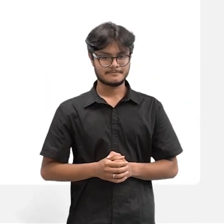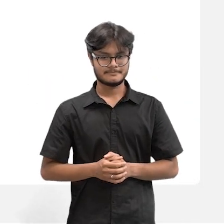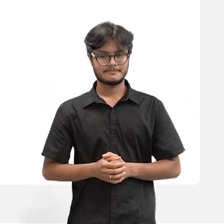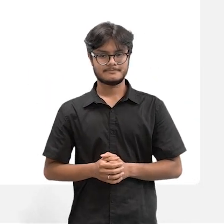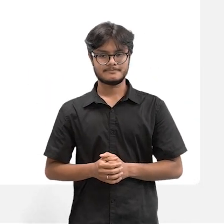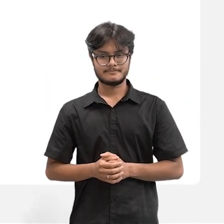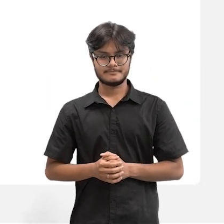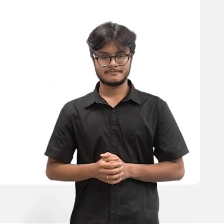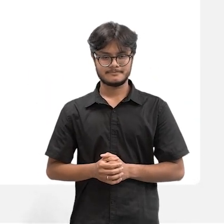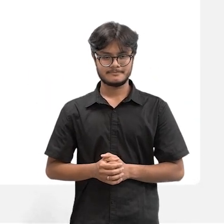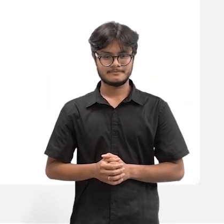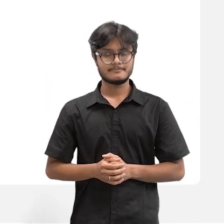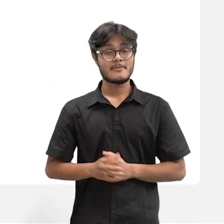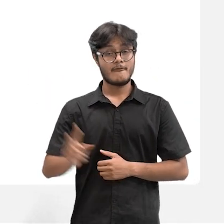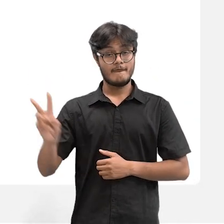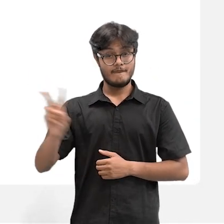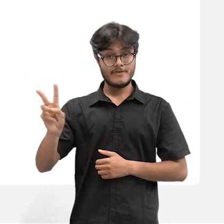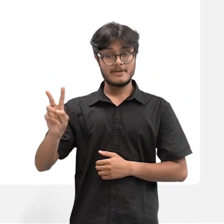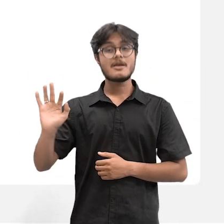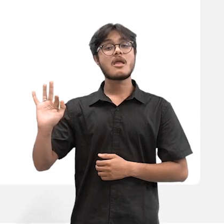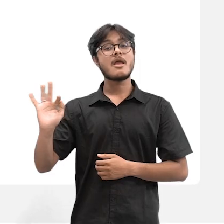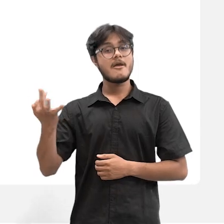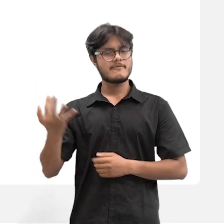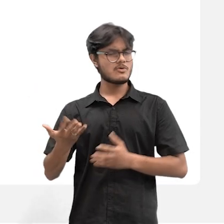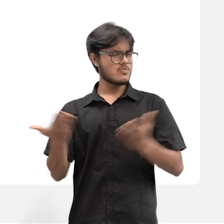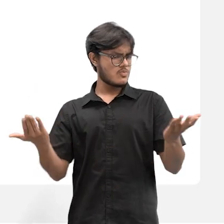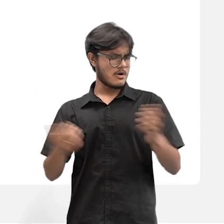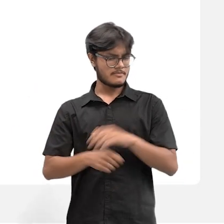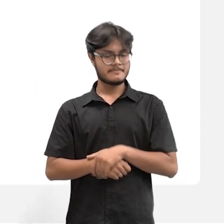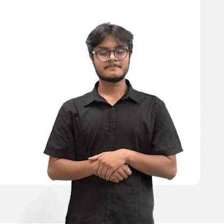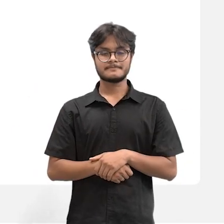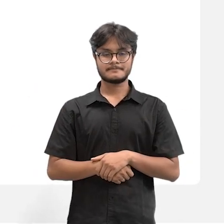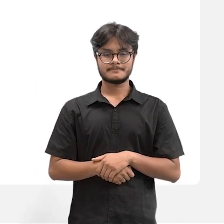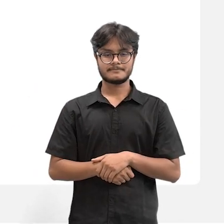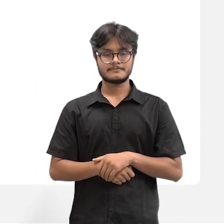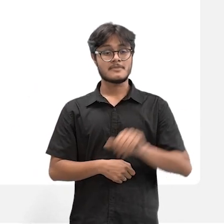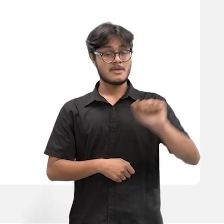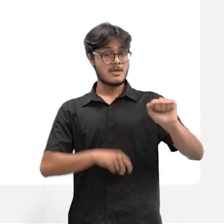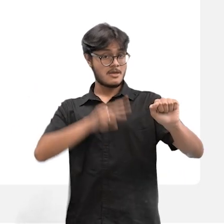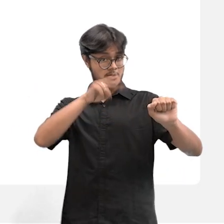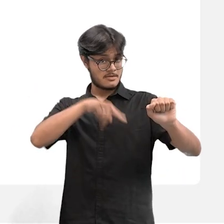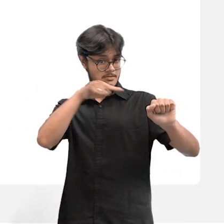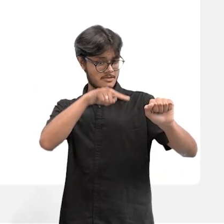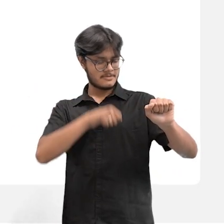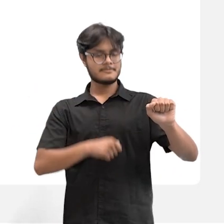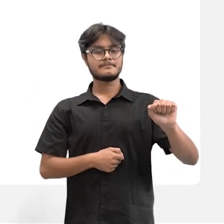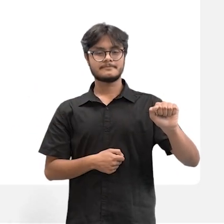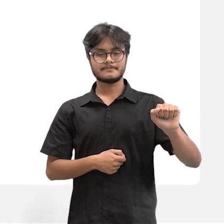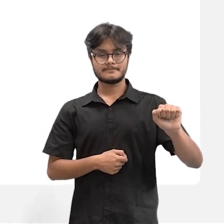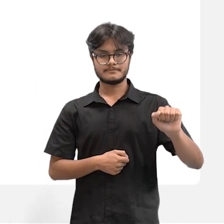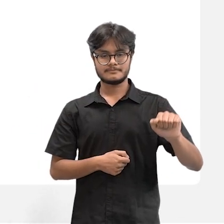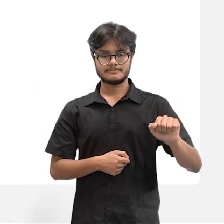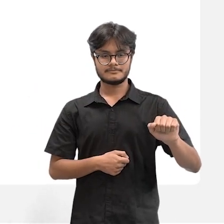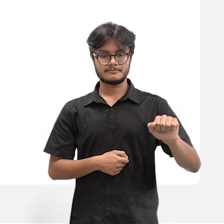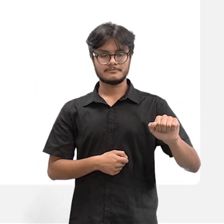cisticercose humana, então, verdadeira ou falsa? Na cisticercose, o ser humano é o hospedeiro